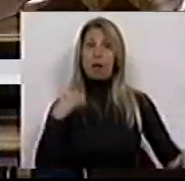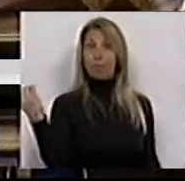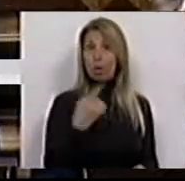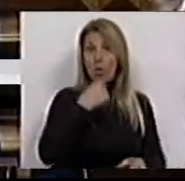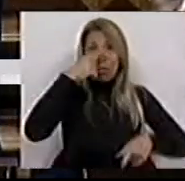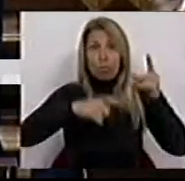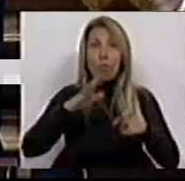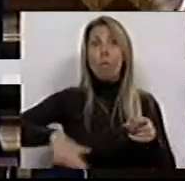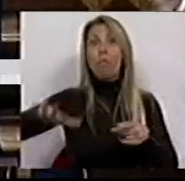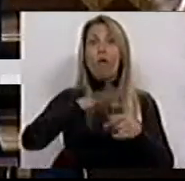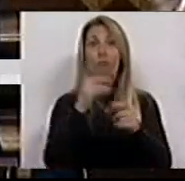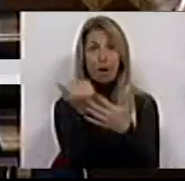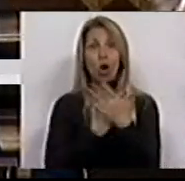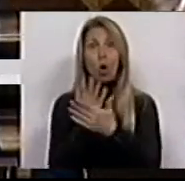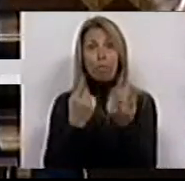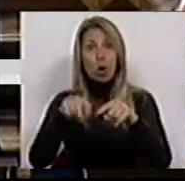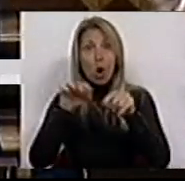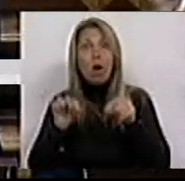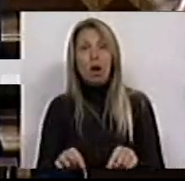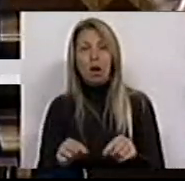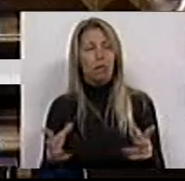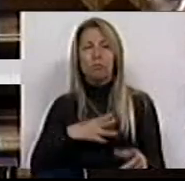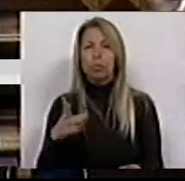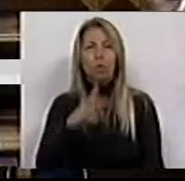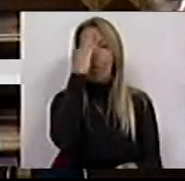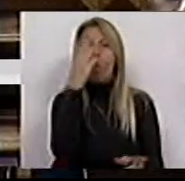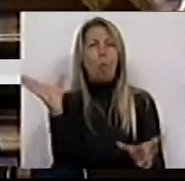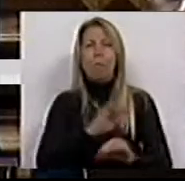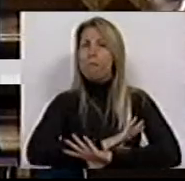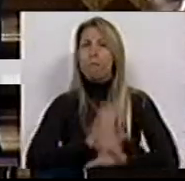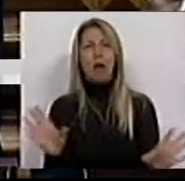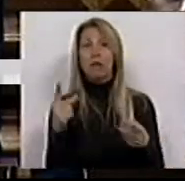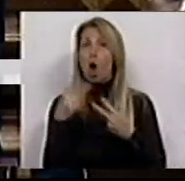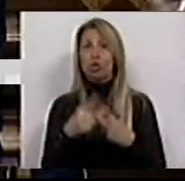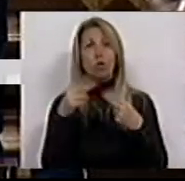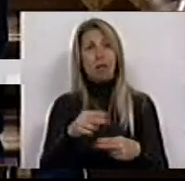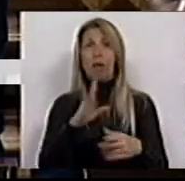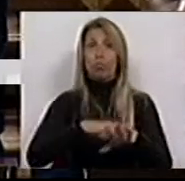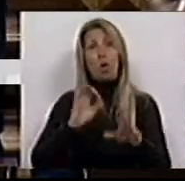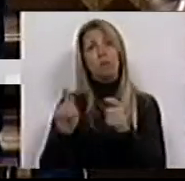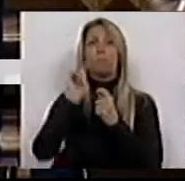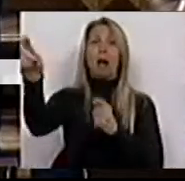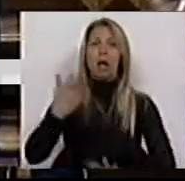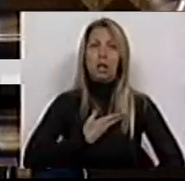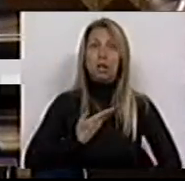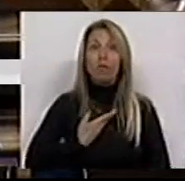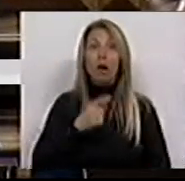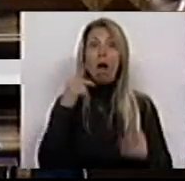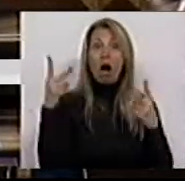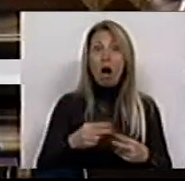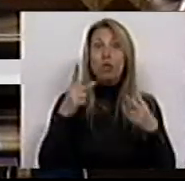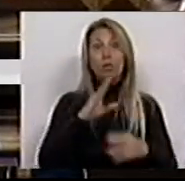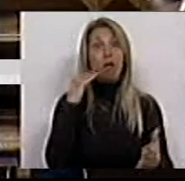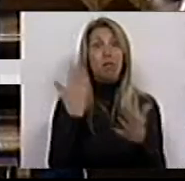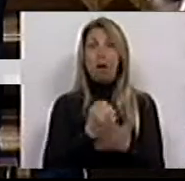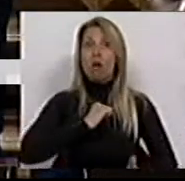os economistas que aqui se reuniram que Portugal não suporta mais a austeridade para pagar a dívida. A austeridade significa hoje um ataque profundíssimo aos direitos